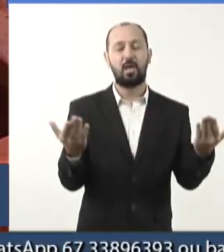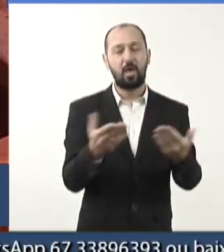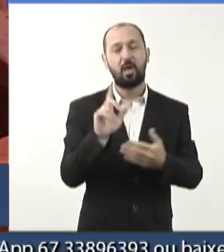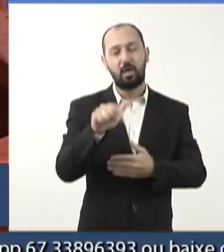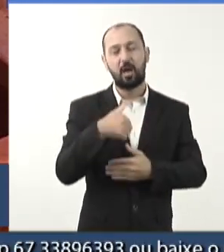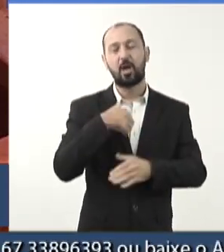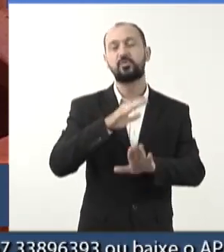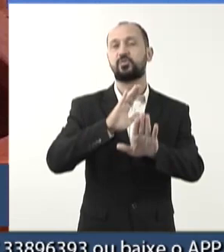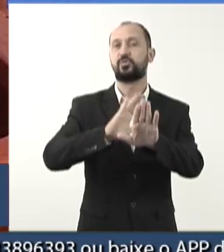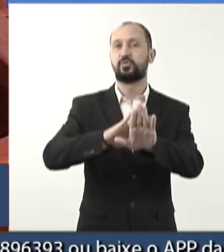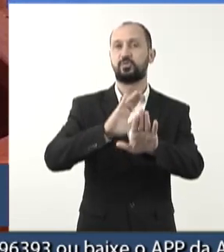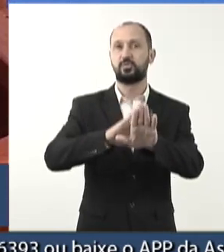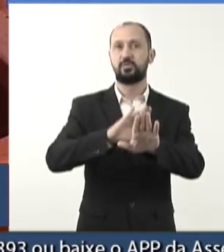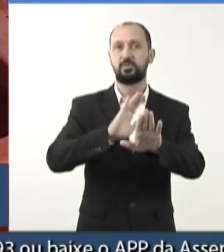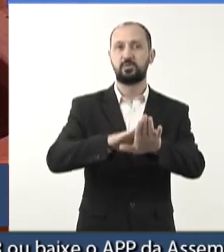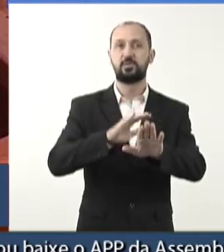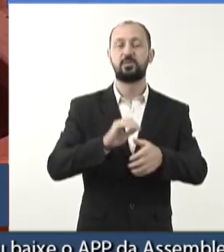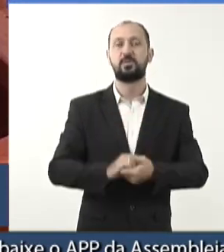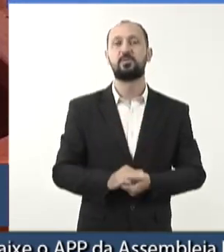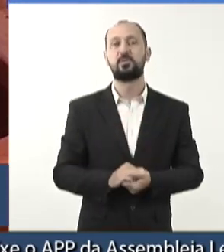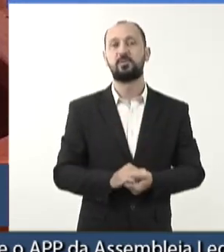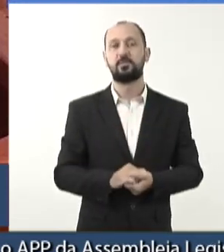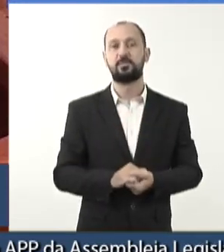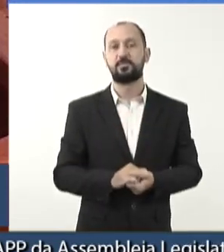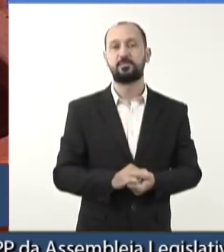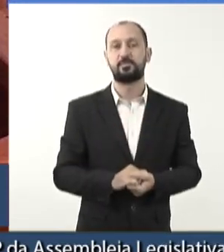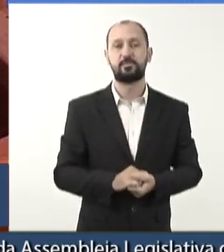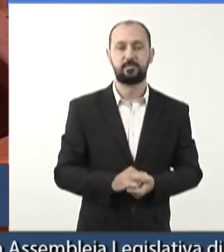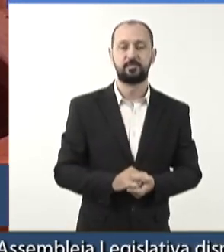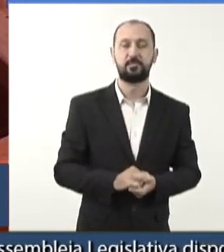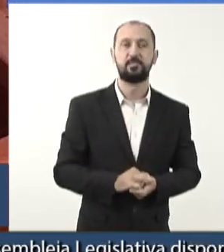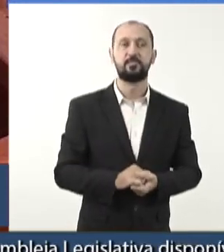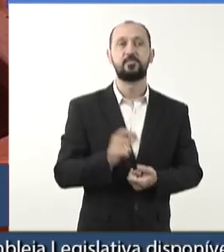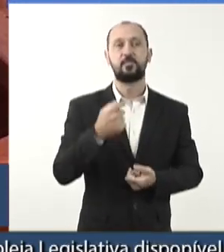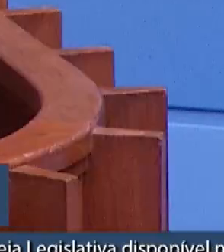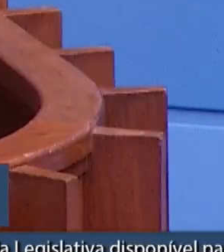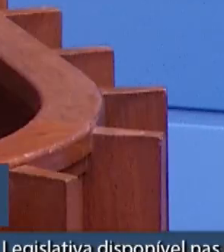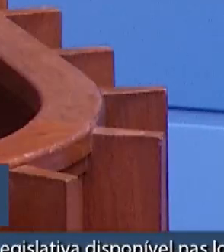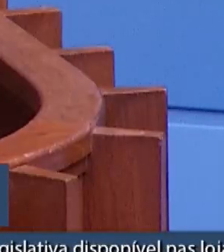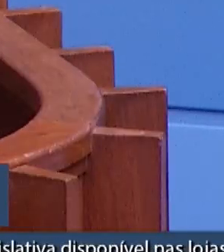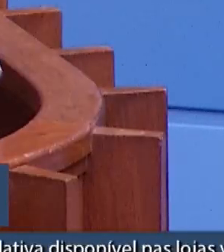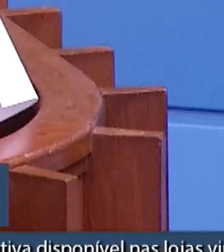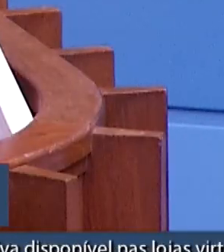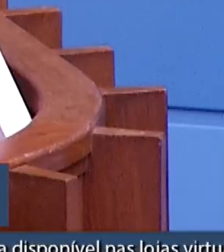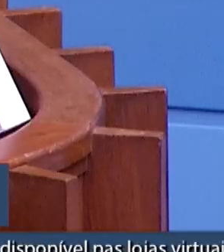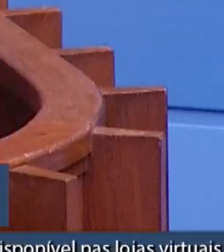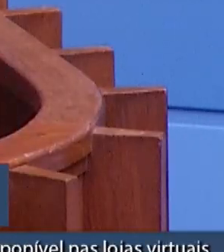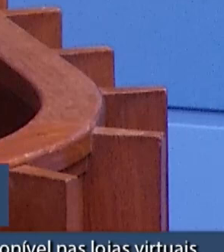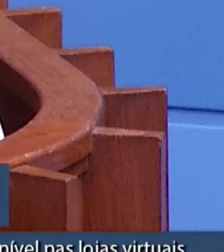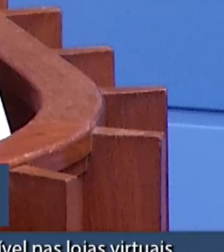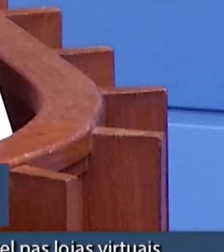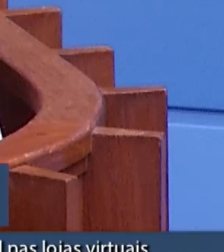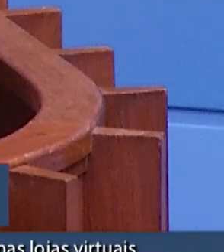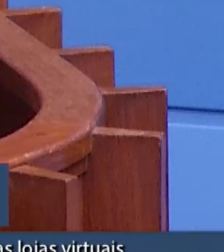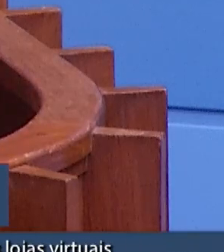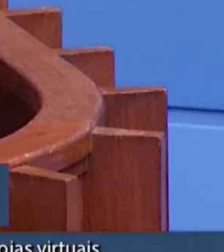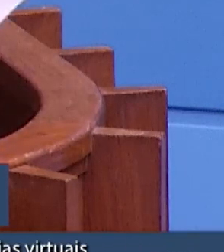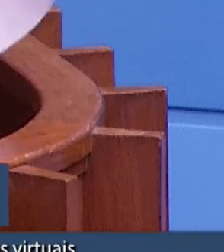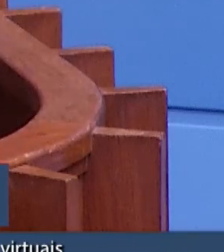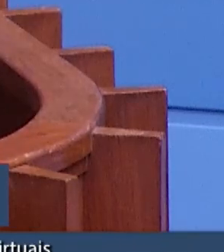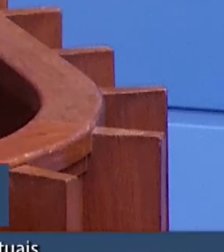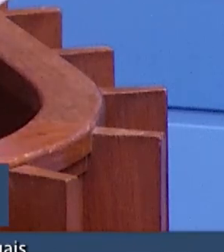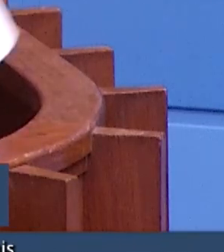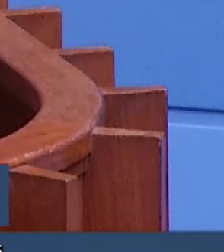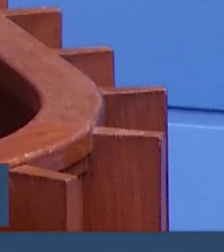é ideológico. Então, vamos parar com esse discurso de ideologia, porque a ideologia está em todos os espaços,